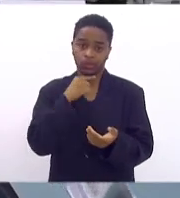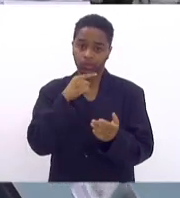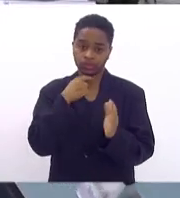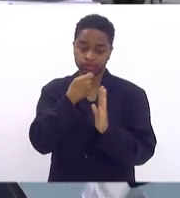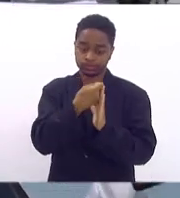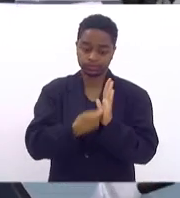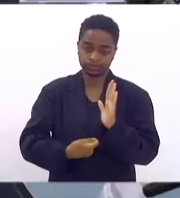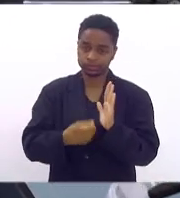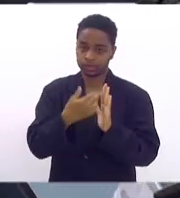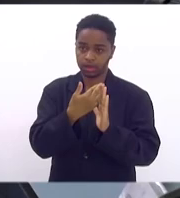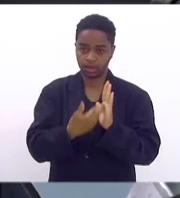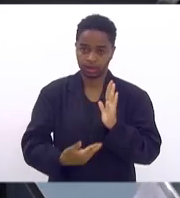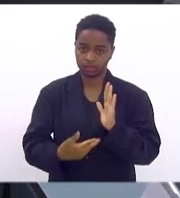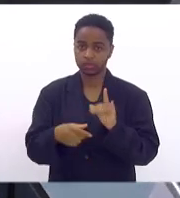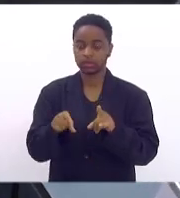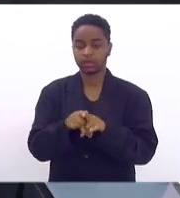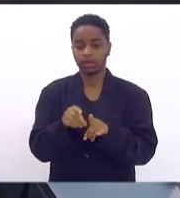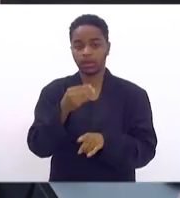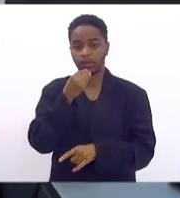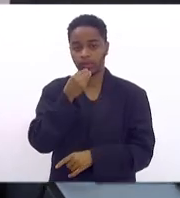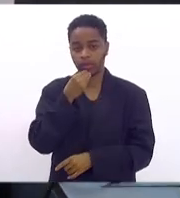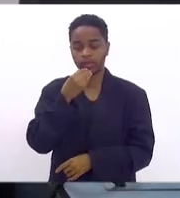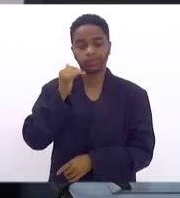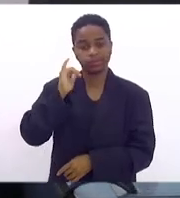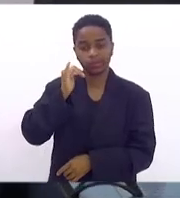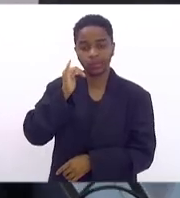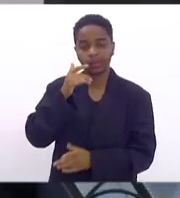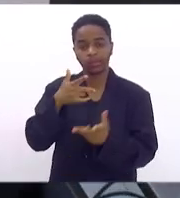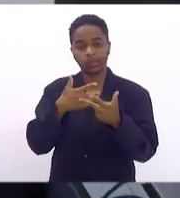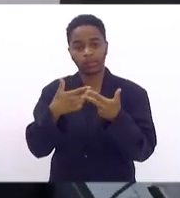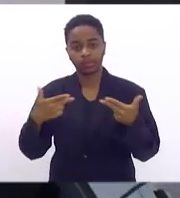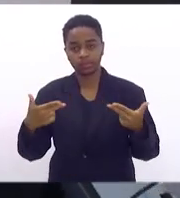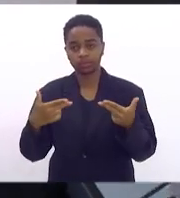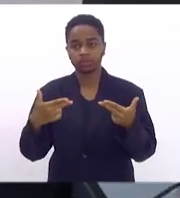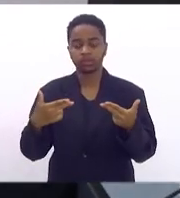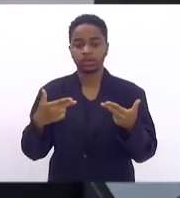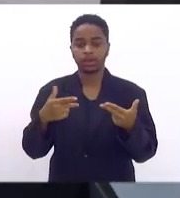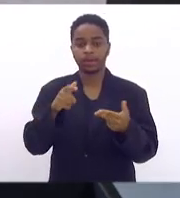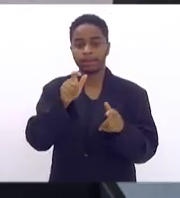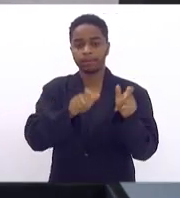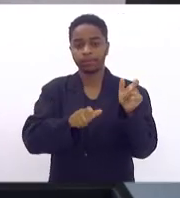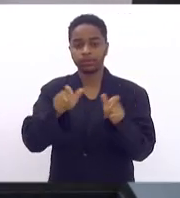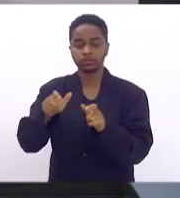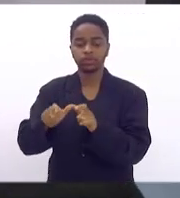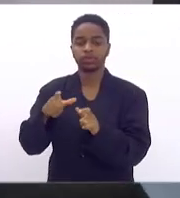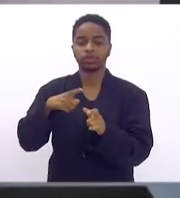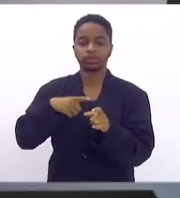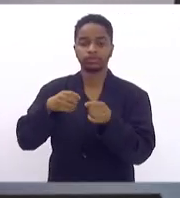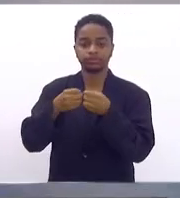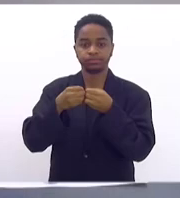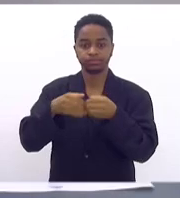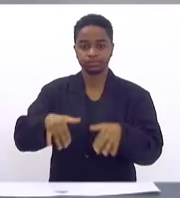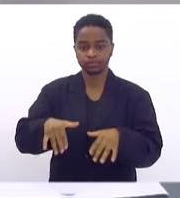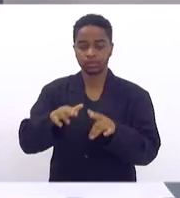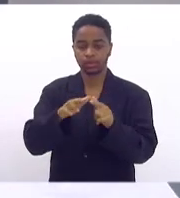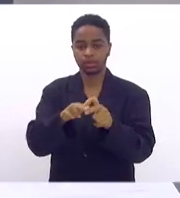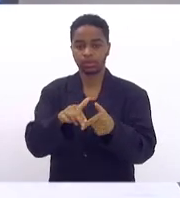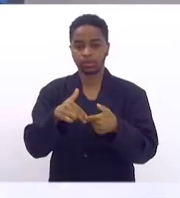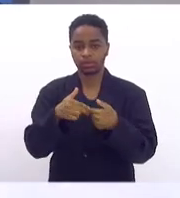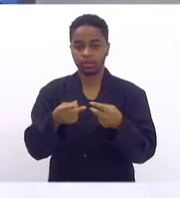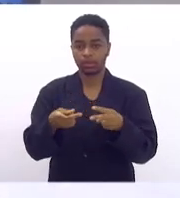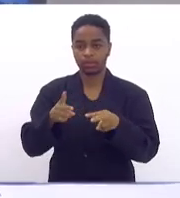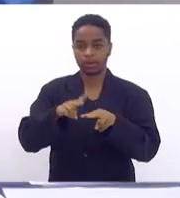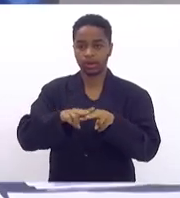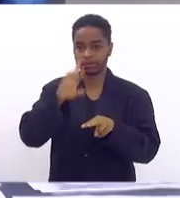fora, evidentemente, os relatos dramáticos aqui daqueles que foram impactados diretamente pela